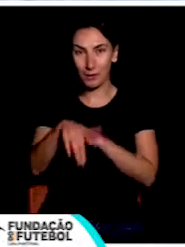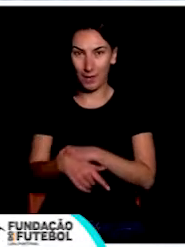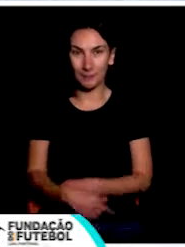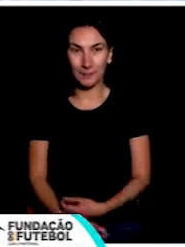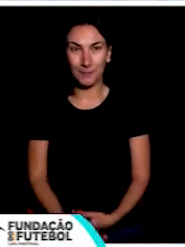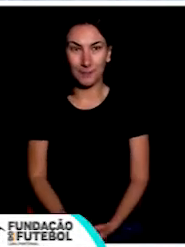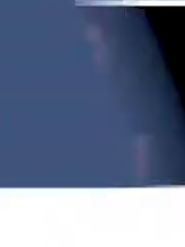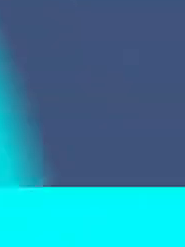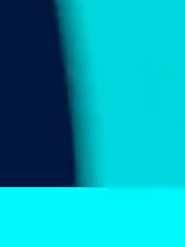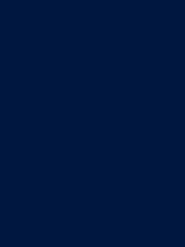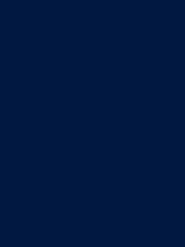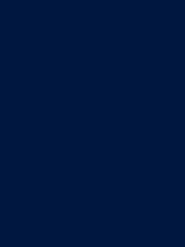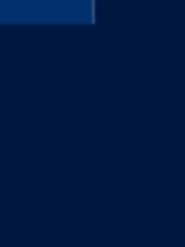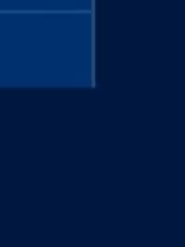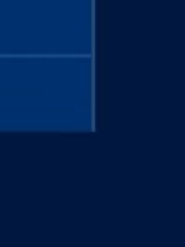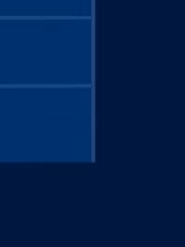na nossa liga.